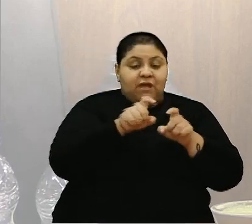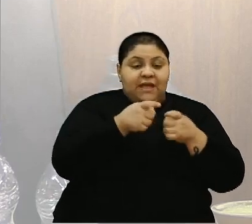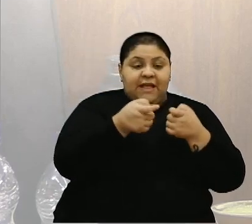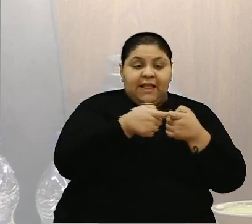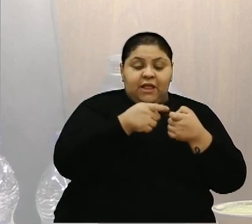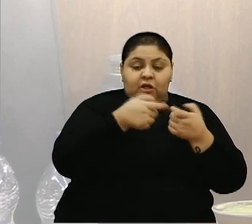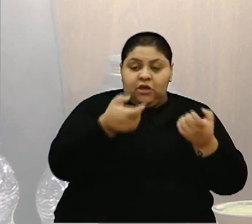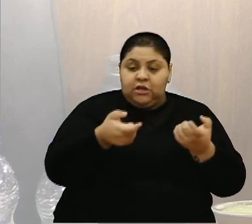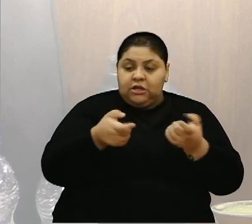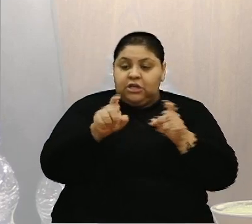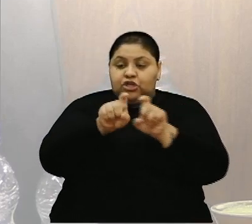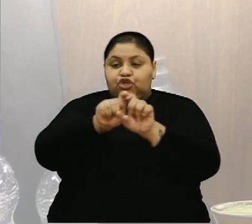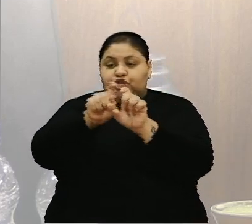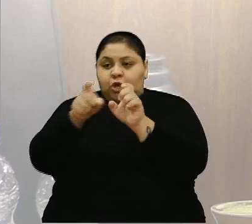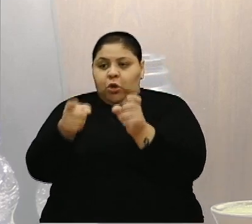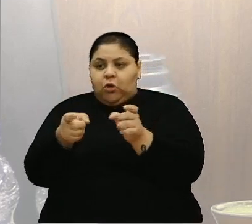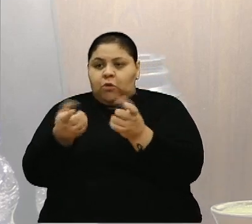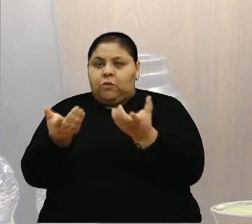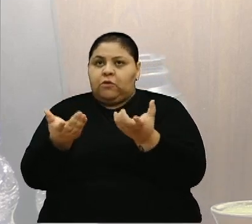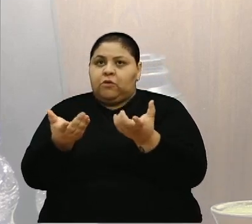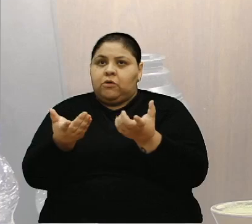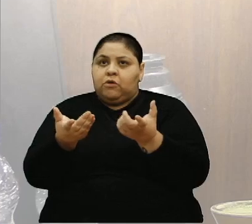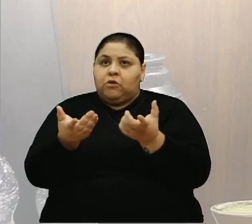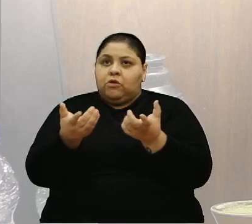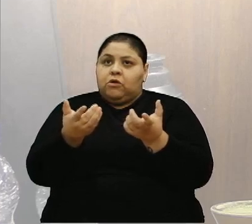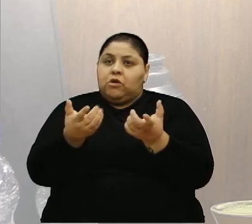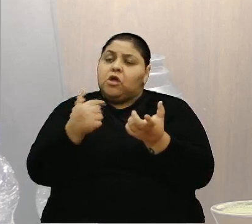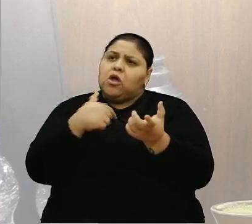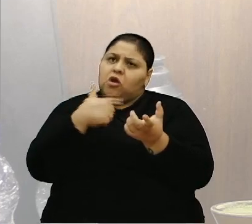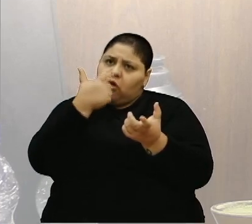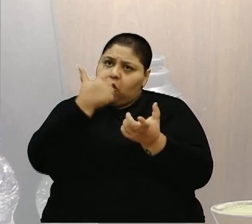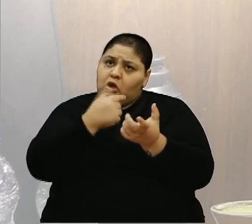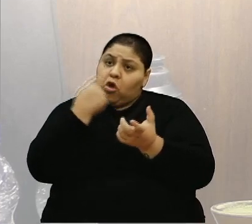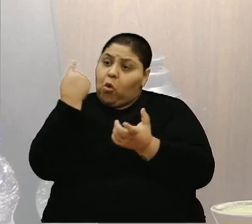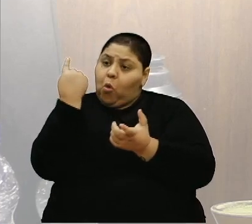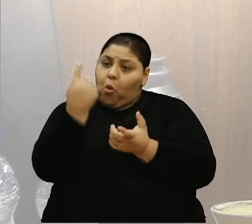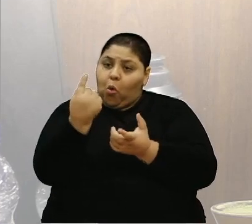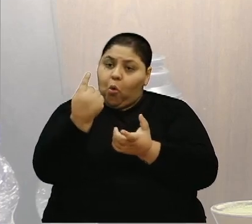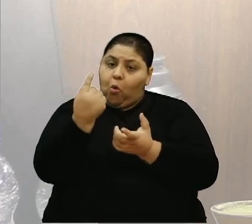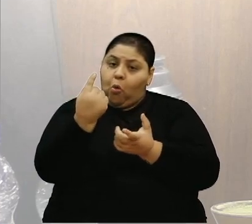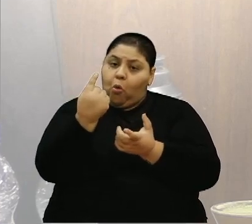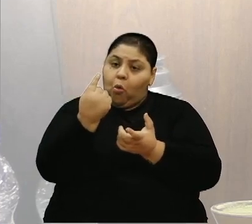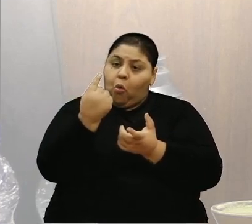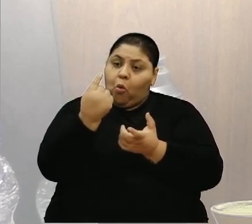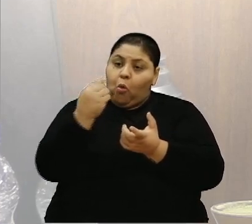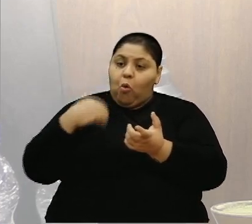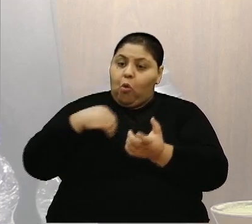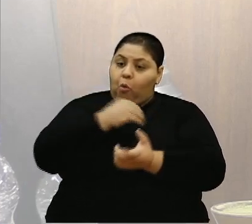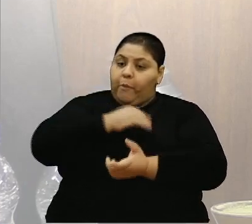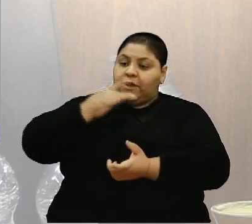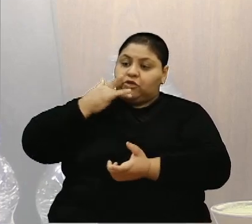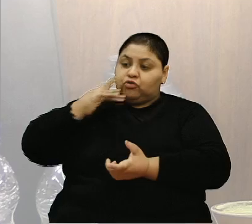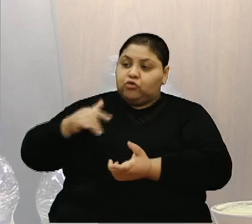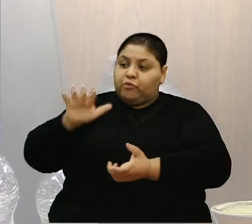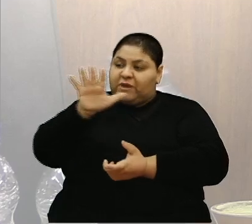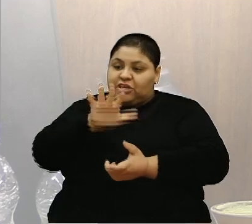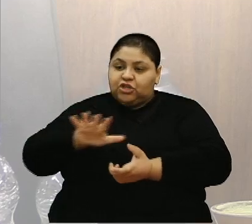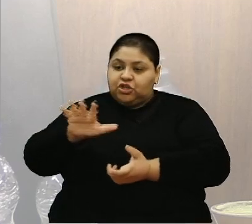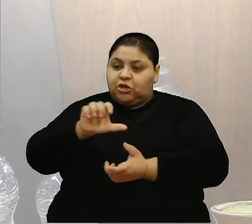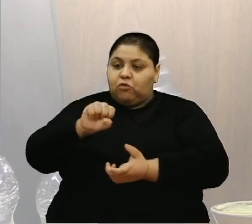tem ginecologista e, pelo que eu entendo, deve ter um pediatra para a região do Santa Fé.